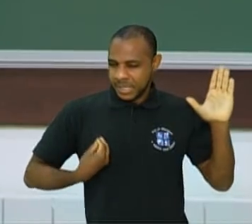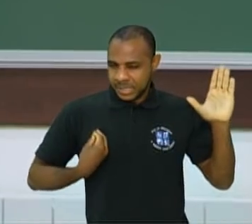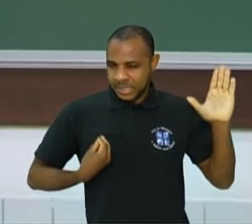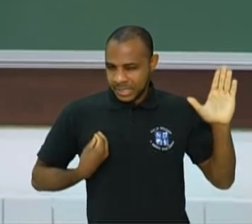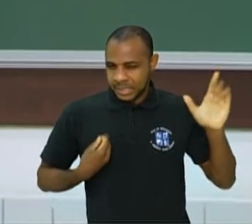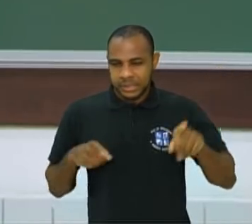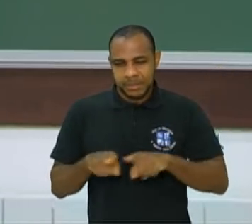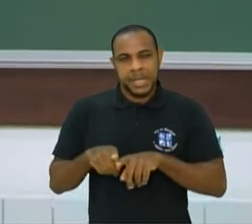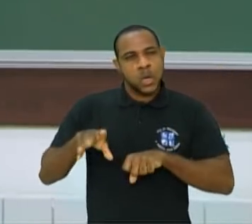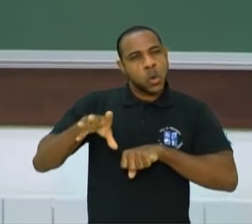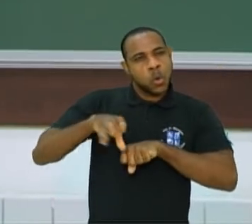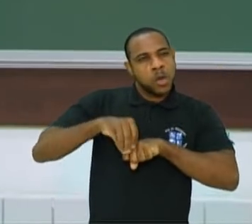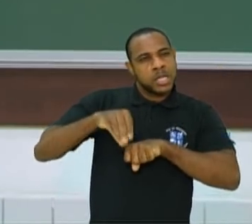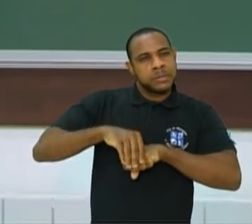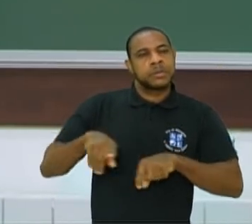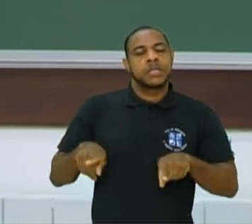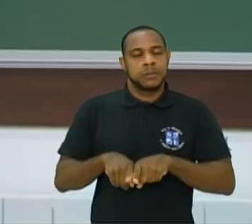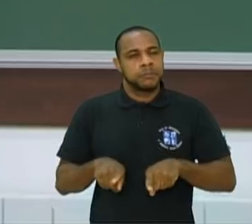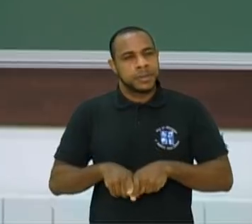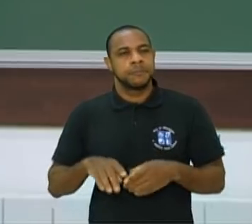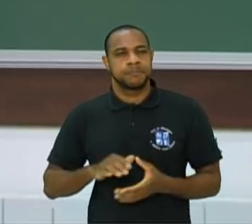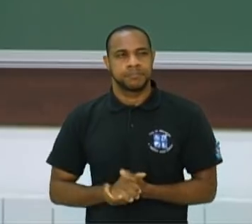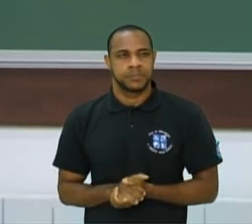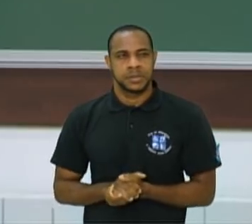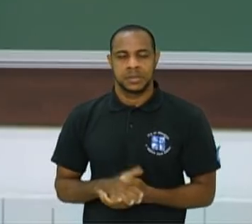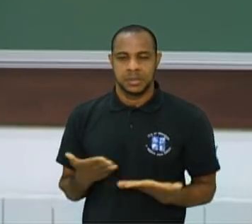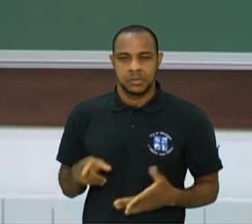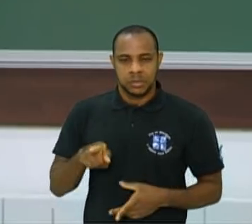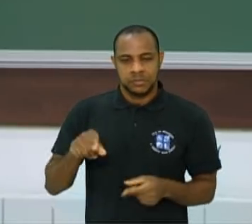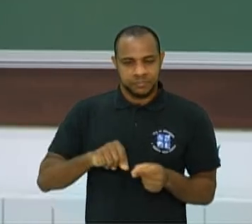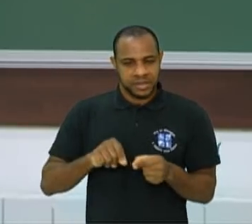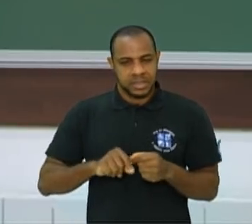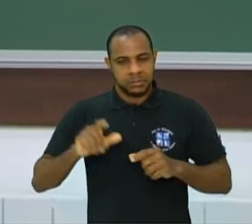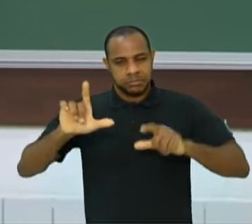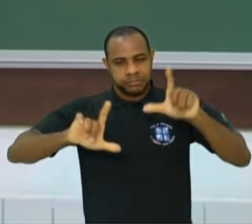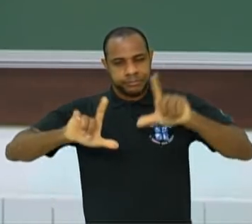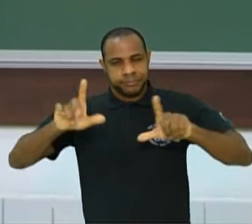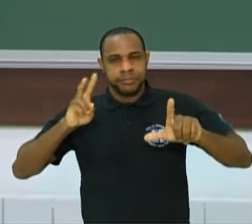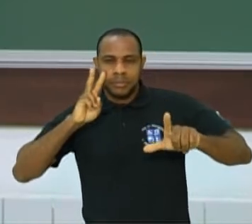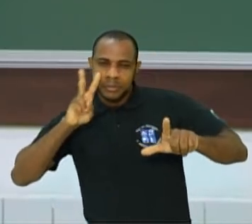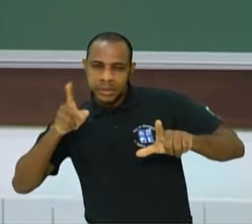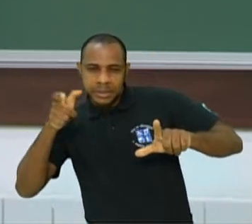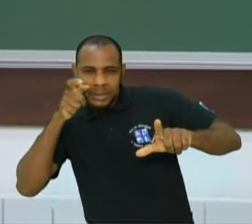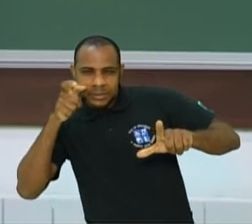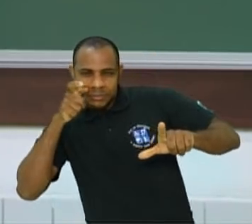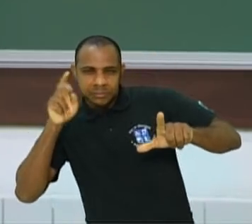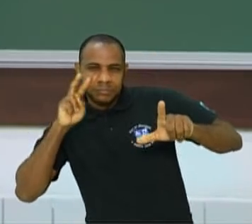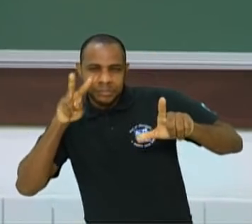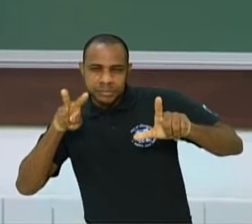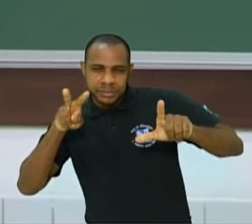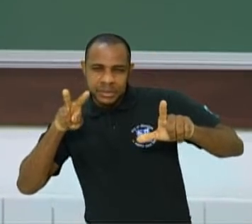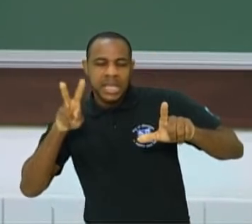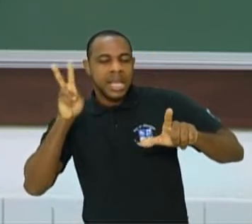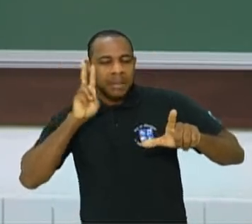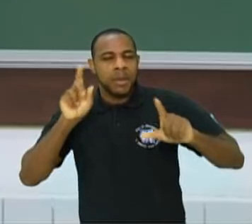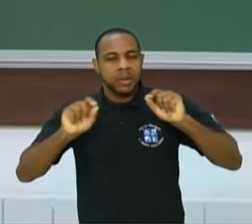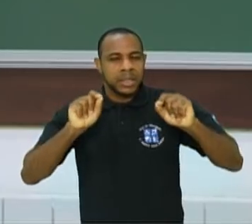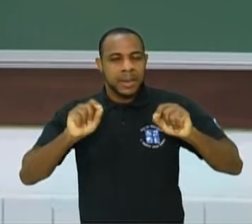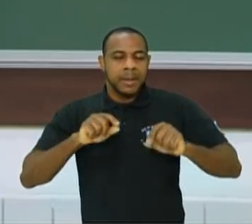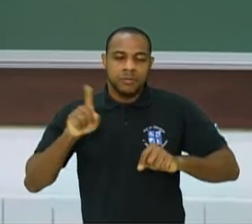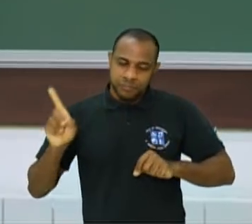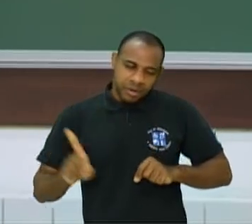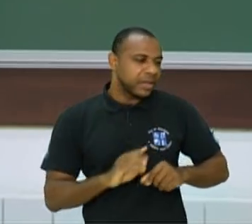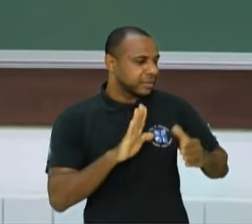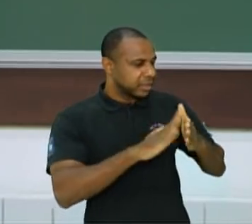e conhecimento, muito bem. E quem está fazendo, né, a aula pela televisão, que está vendo aí pela televisão, lembrar de pegar